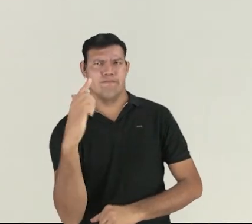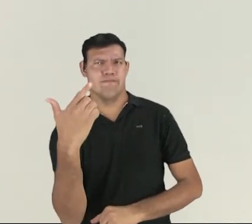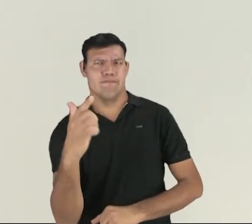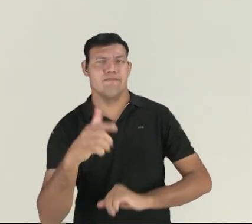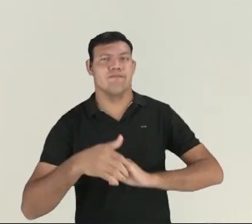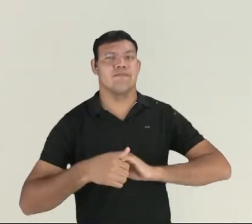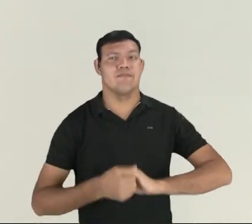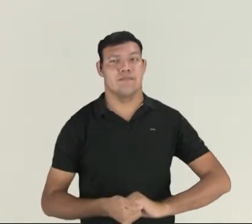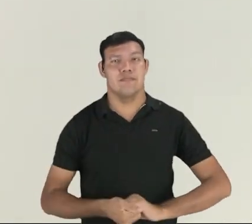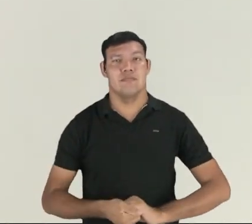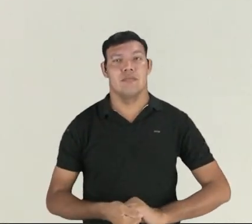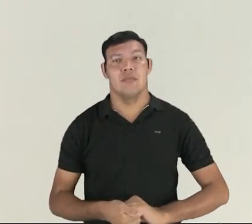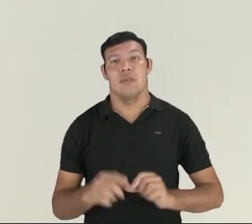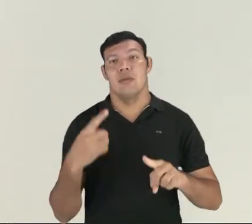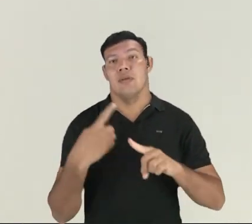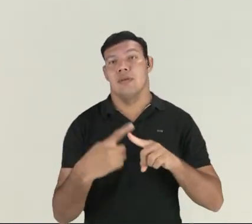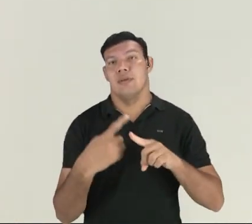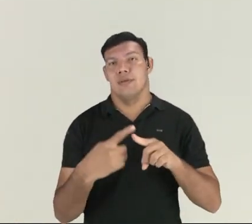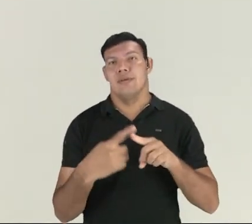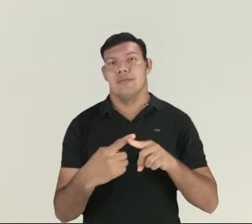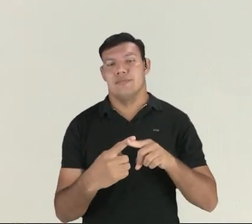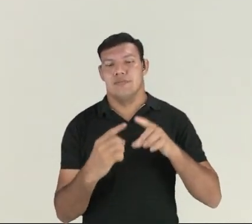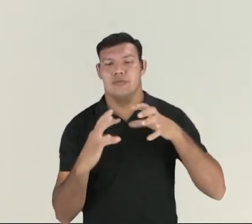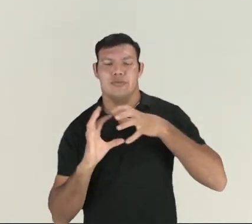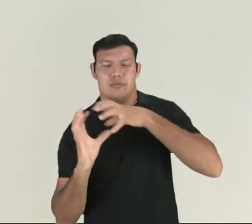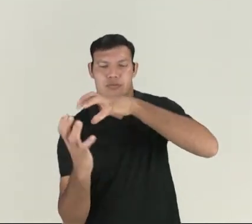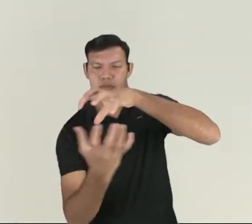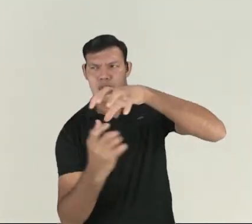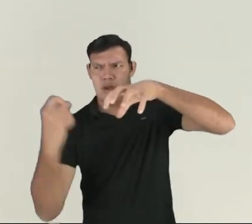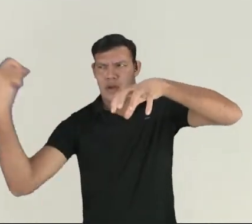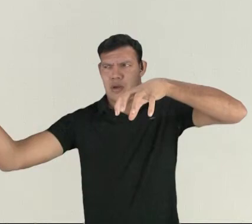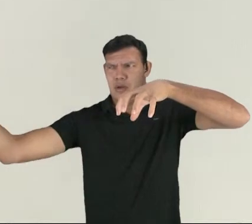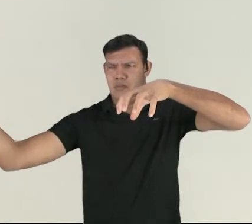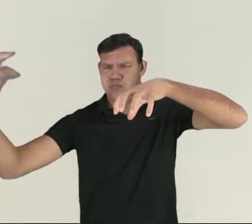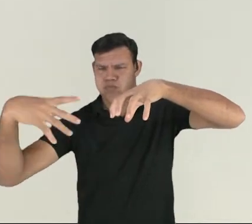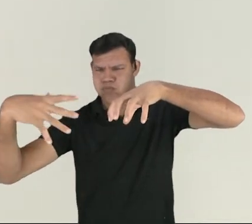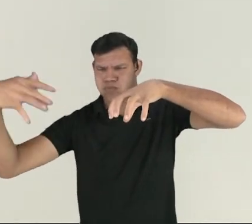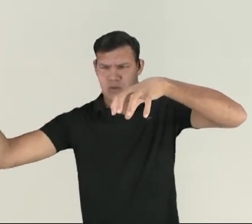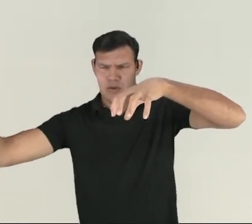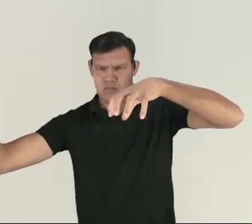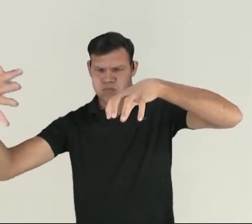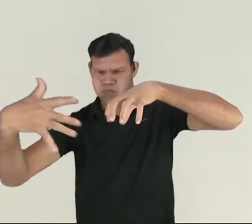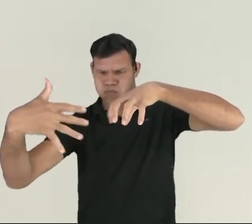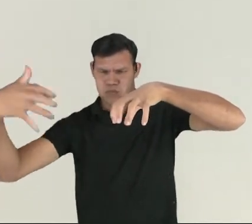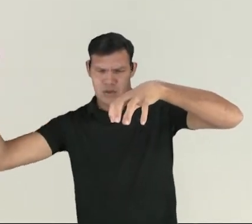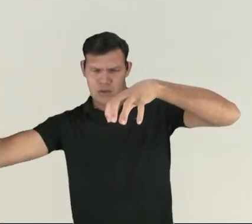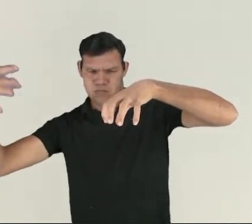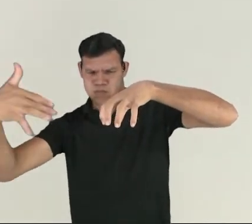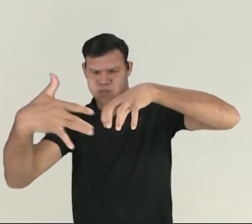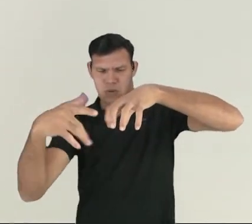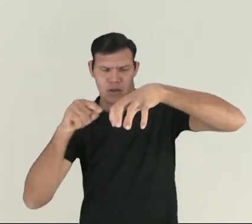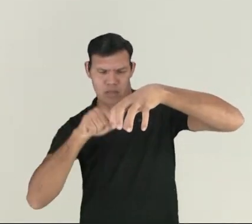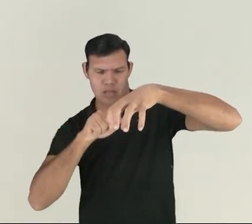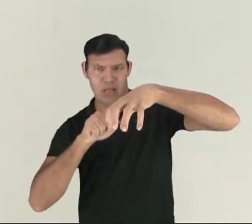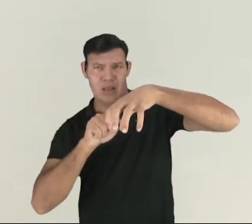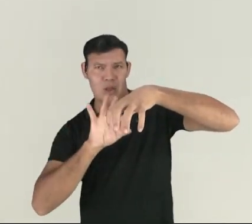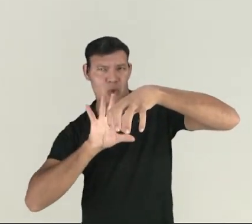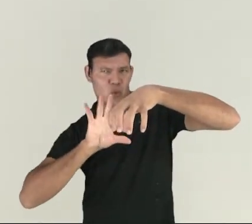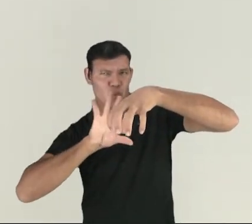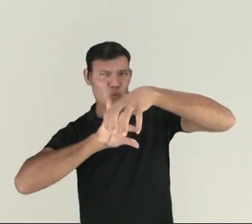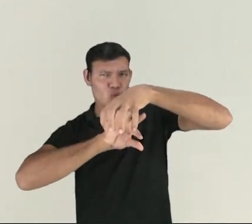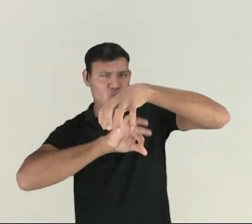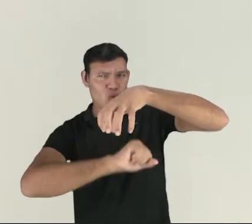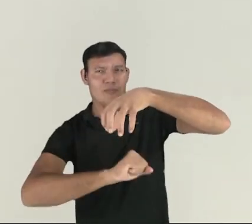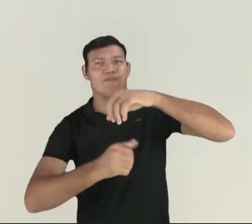não receberia. E assim a gente não teria o equilíbrio de receber em um momento luz do Sol e o outro não receber essa luz